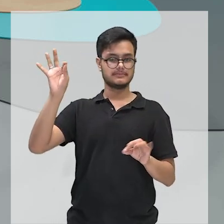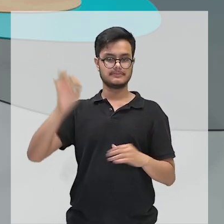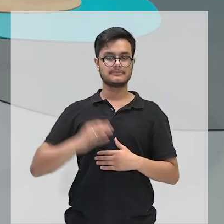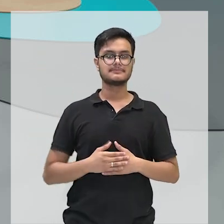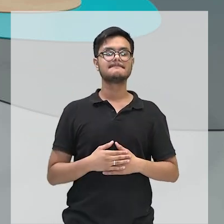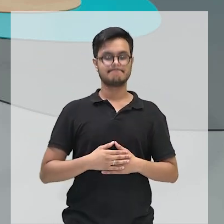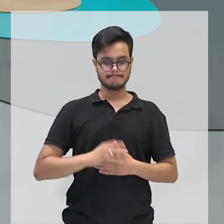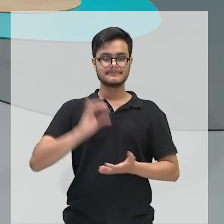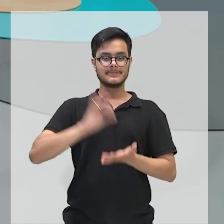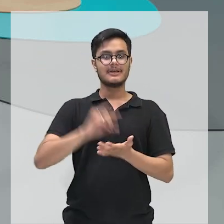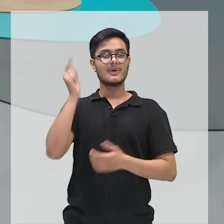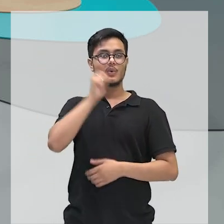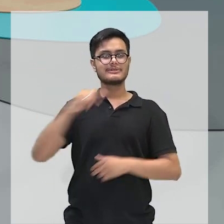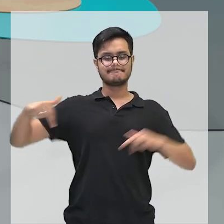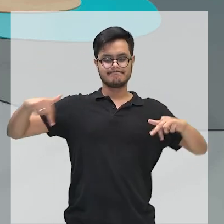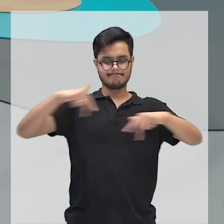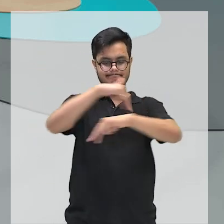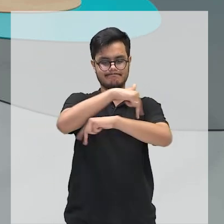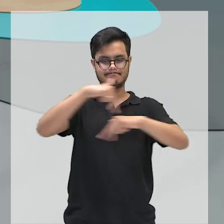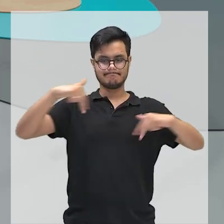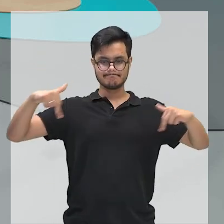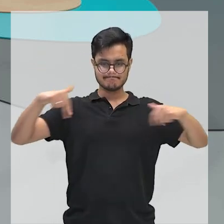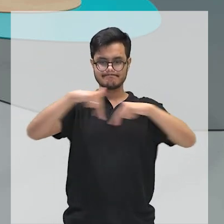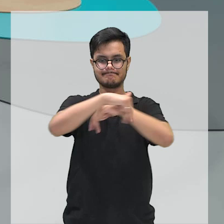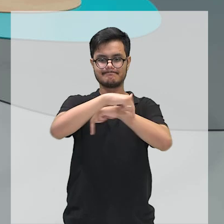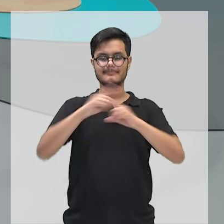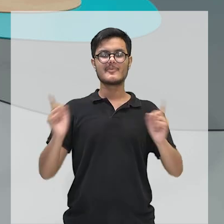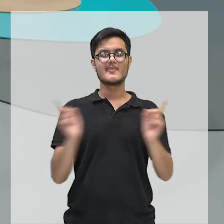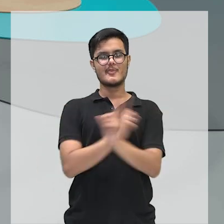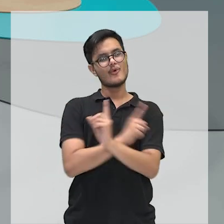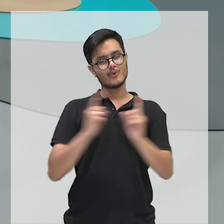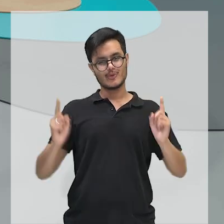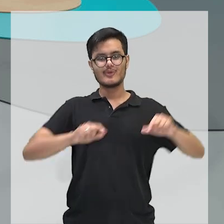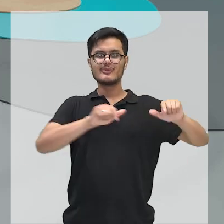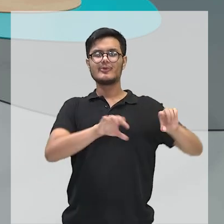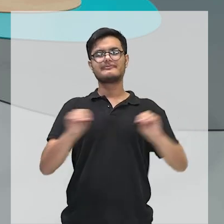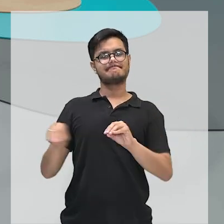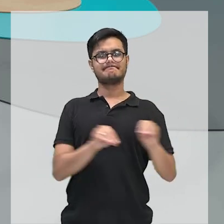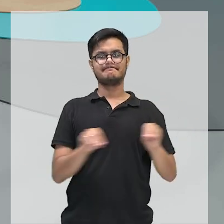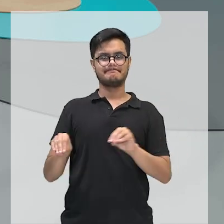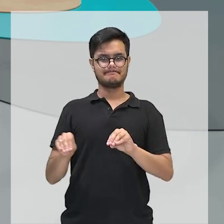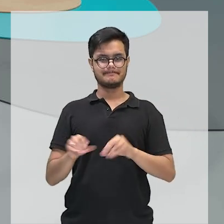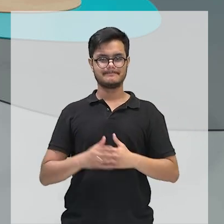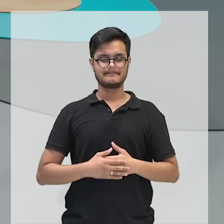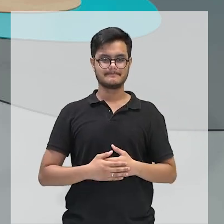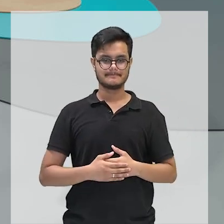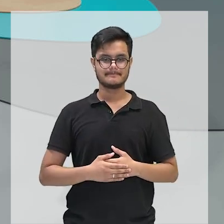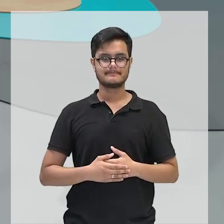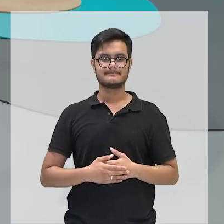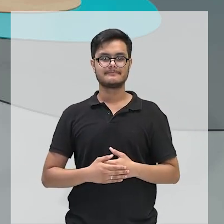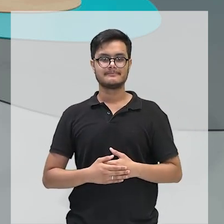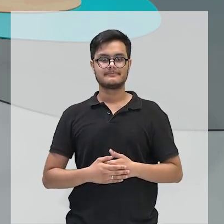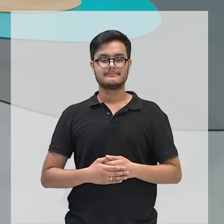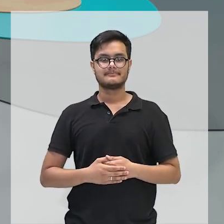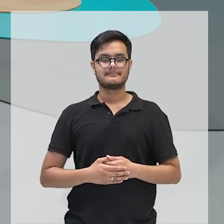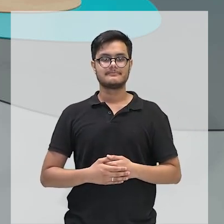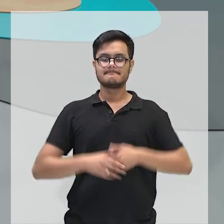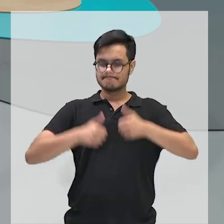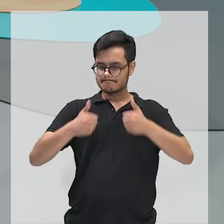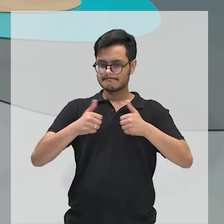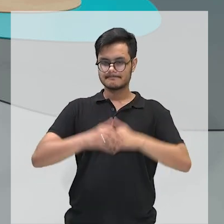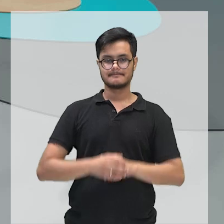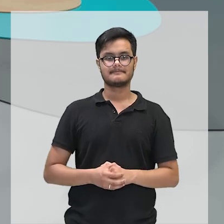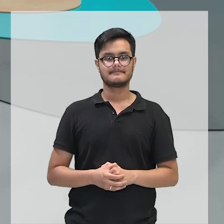que você consiga fazer essa troca de lugar com a outra pessoa da sua equipe, que é o não rebatedor,